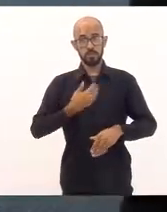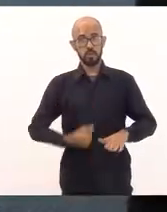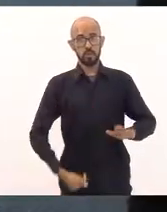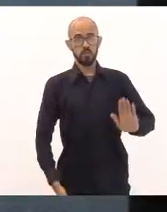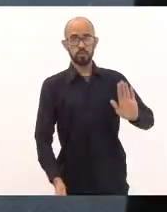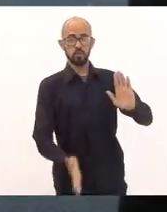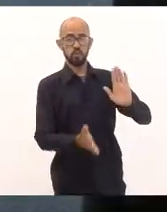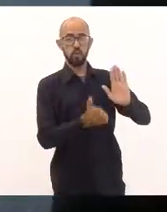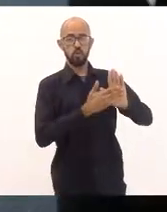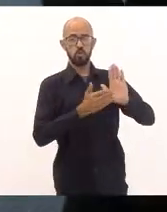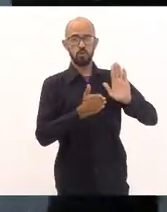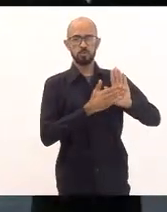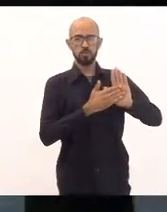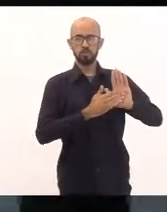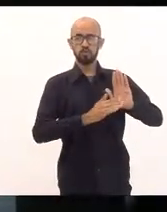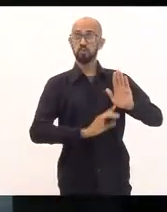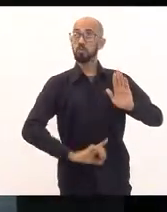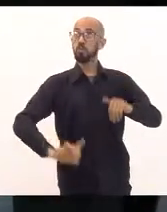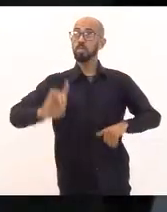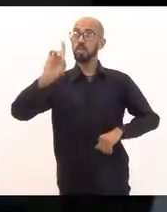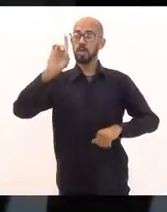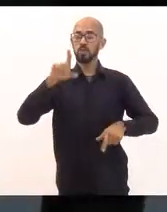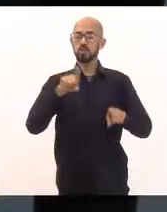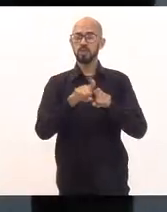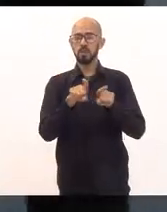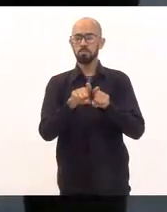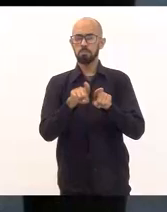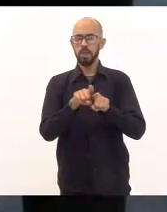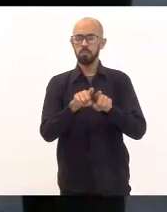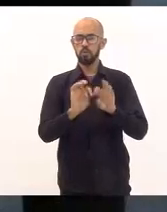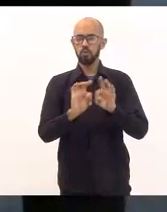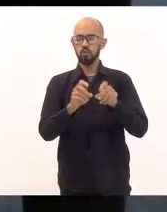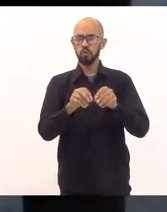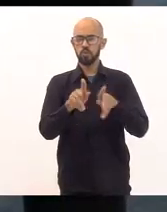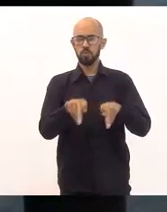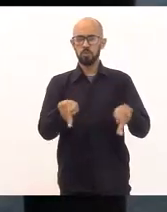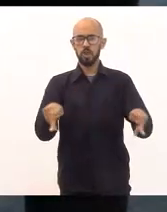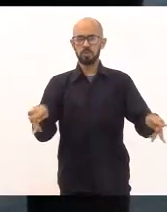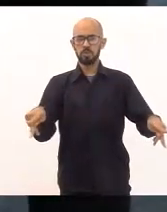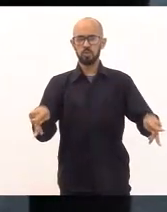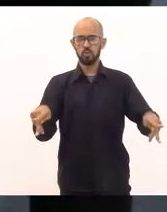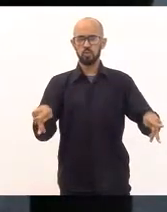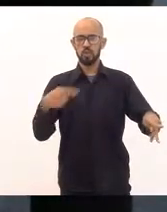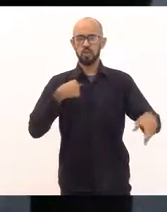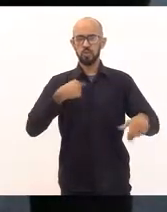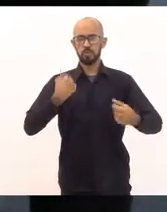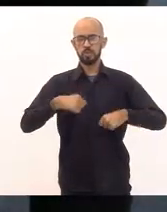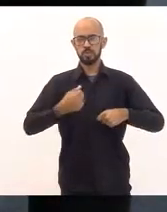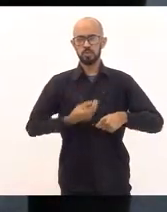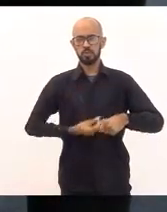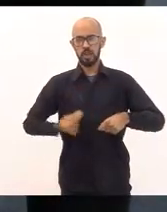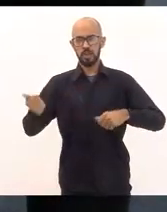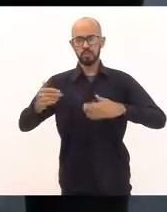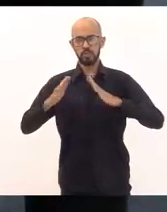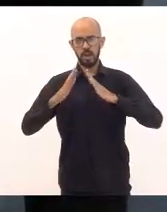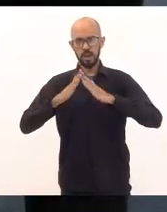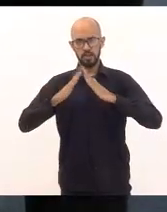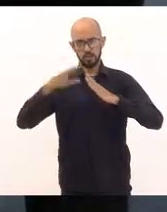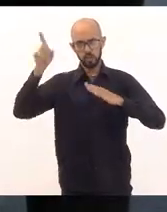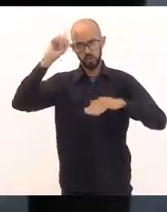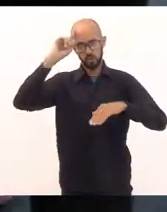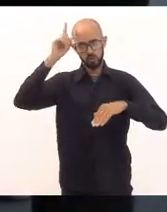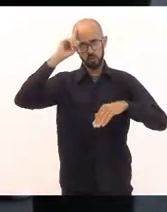compromisso diante de Deus e dos homens. Eu preciso sair de casa todos os dias, de